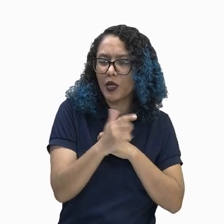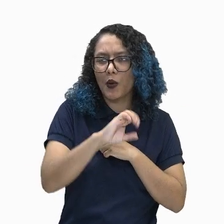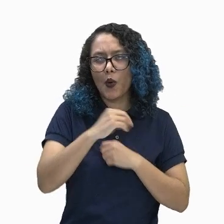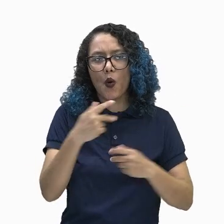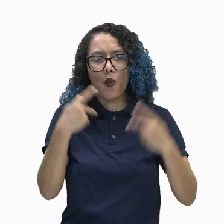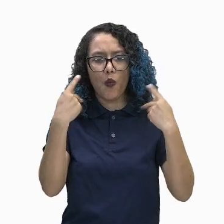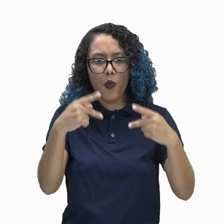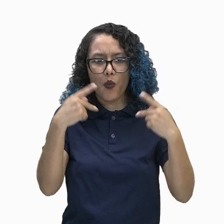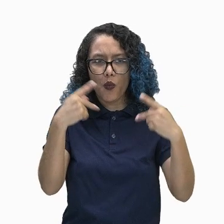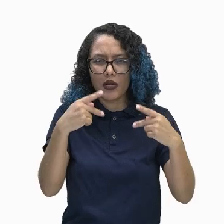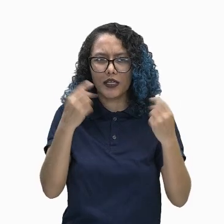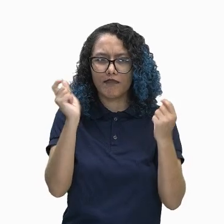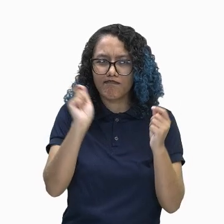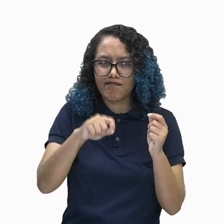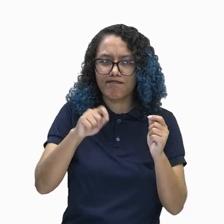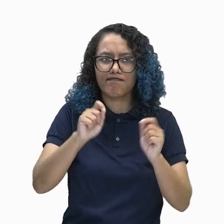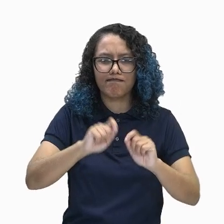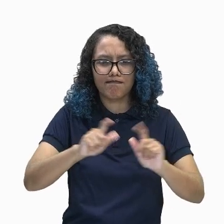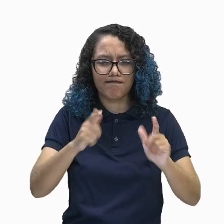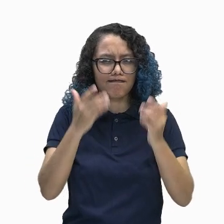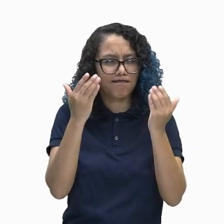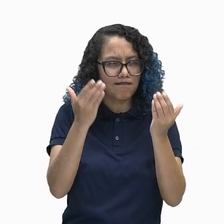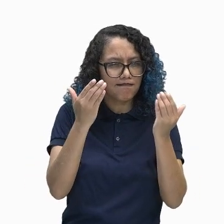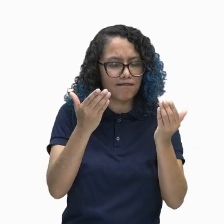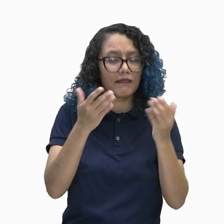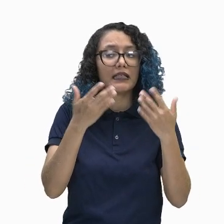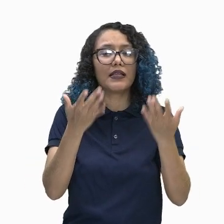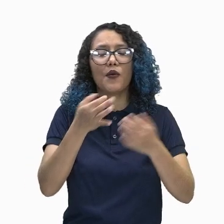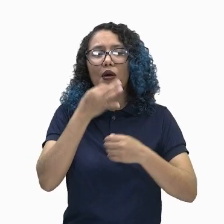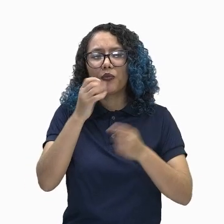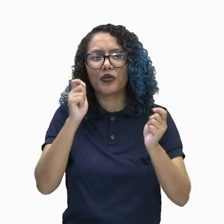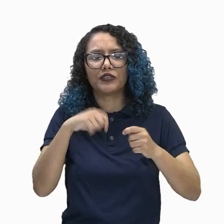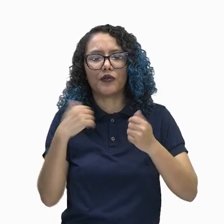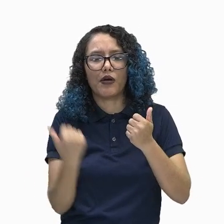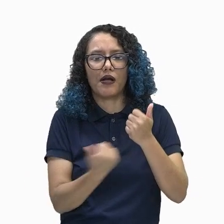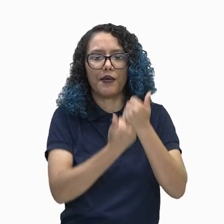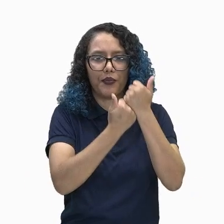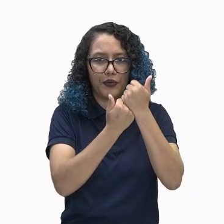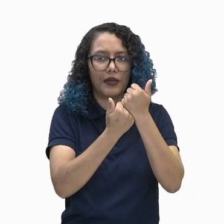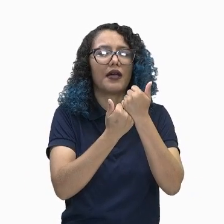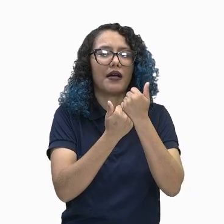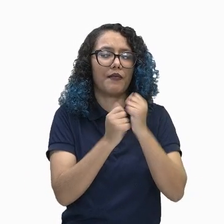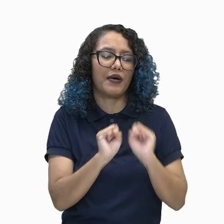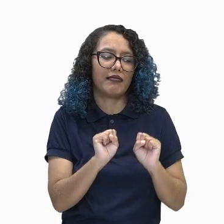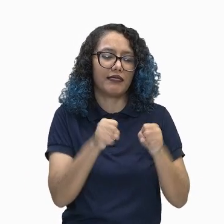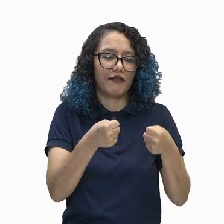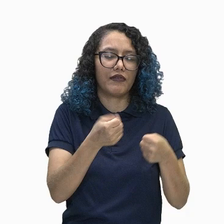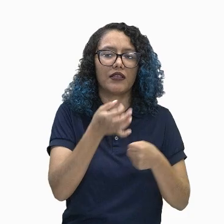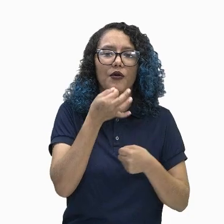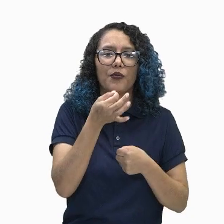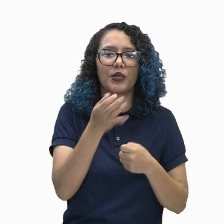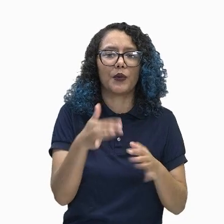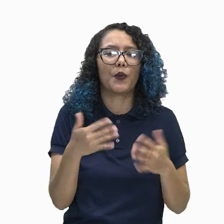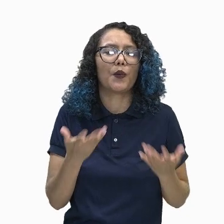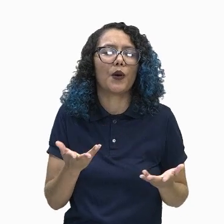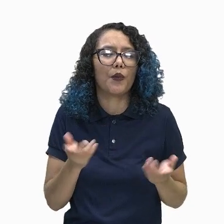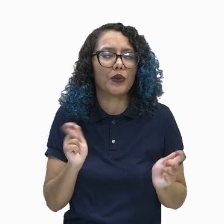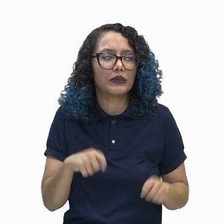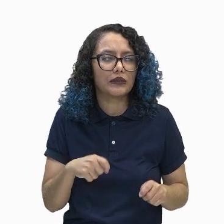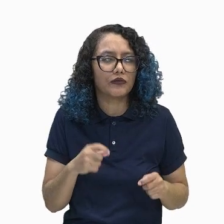links suspeitos. Percebam que qual argumento eu posso utilizar para defender essa ideia, esse ponto de